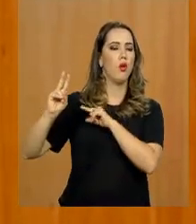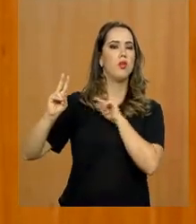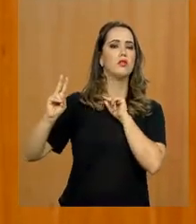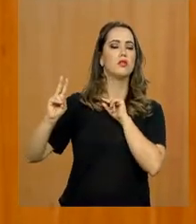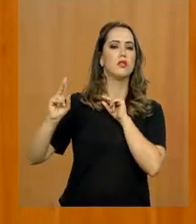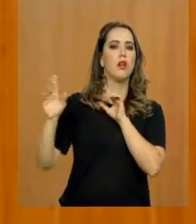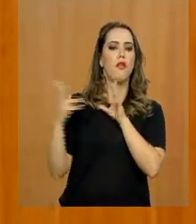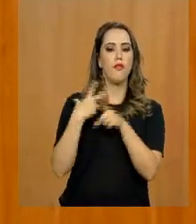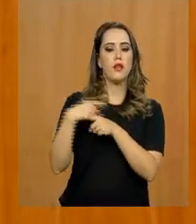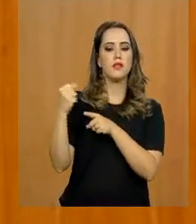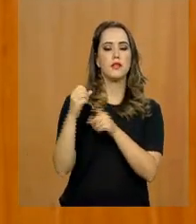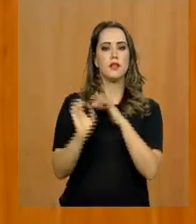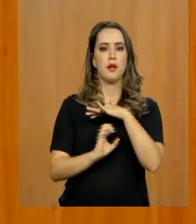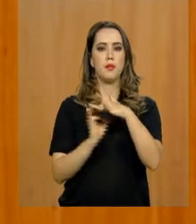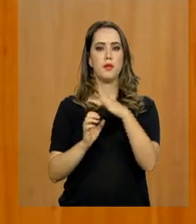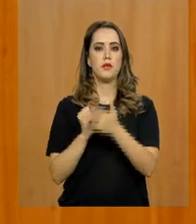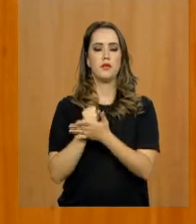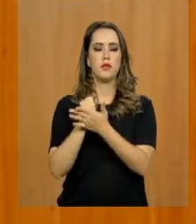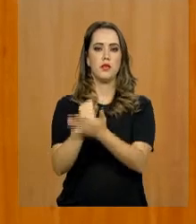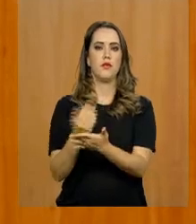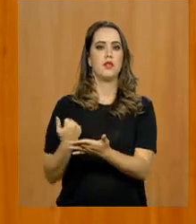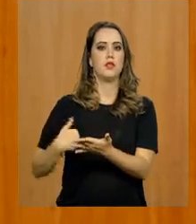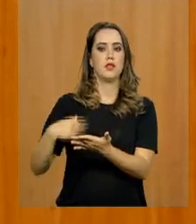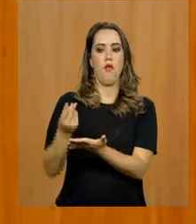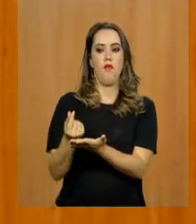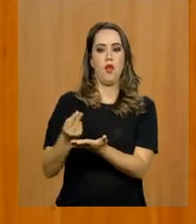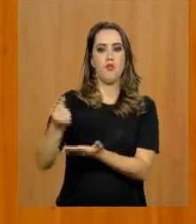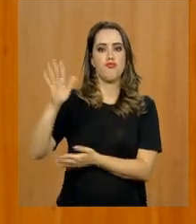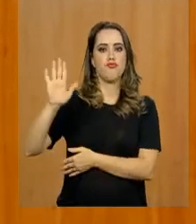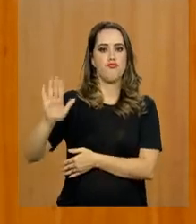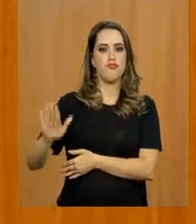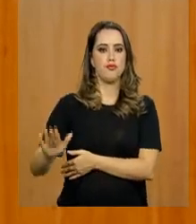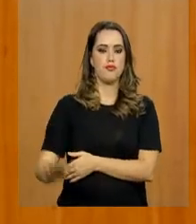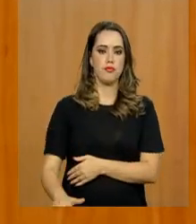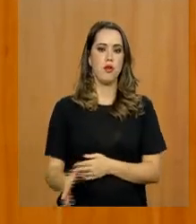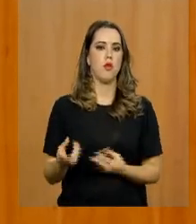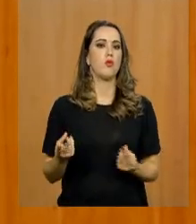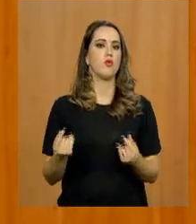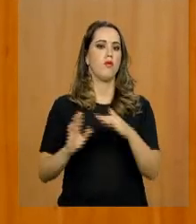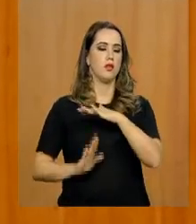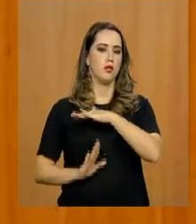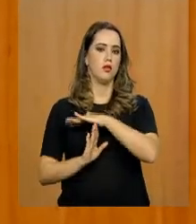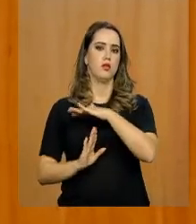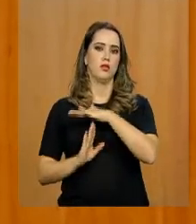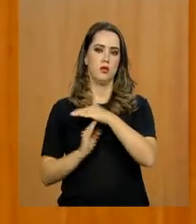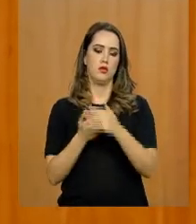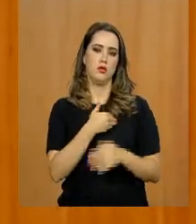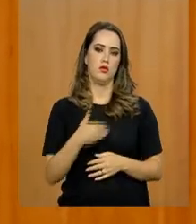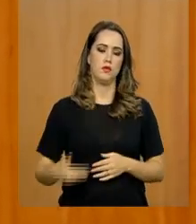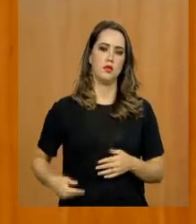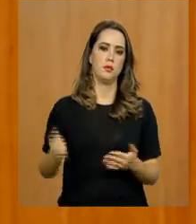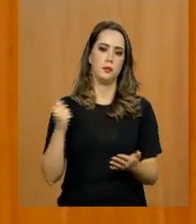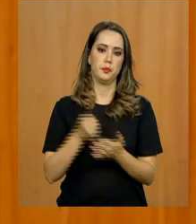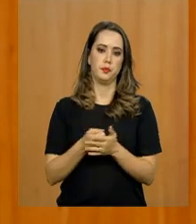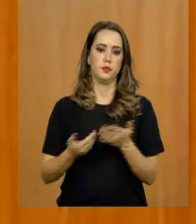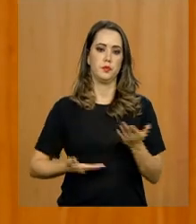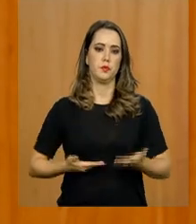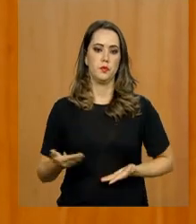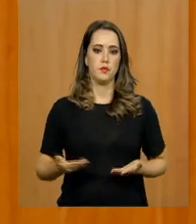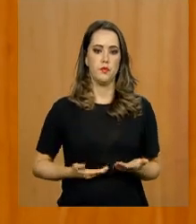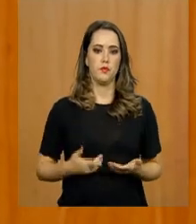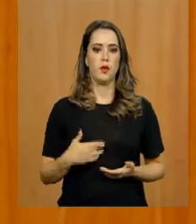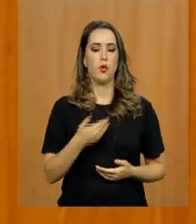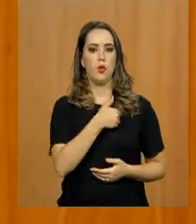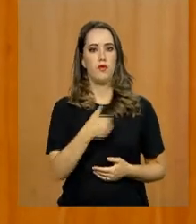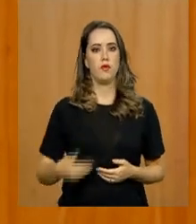empresa que oferecer o maior deságio do preço máximo que o governo pagará pelos serviços governo está